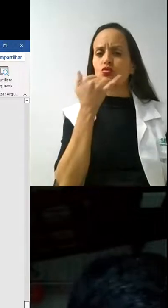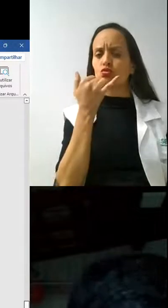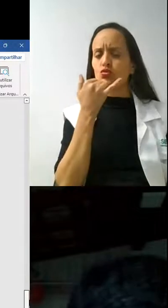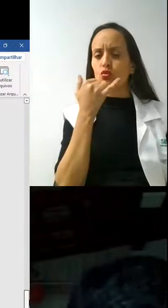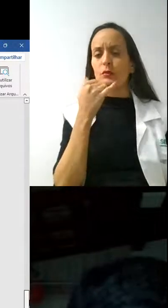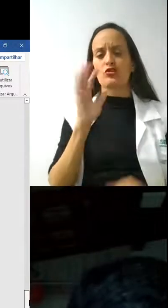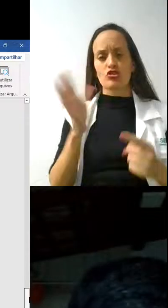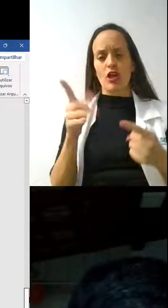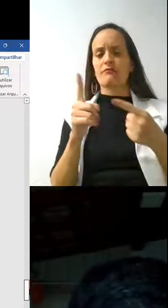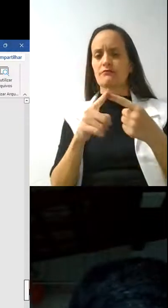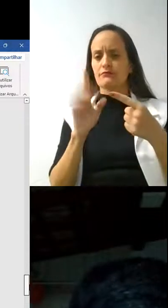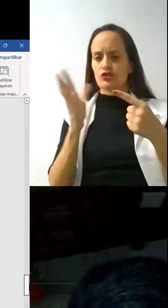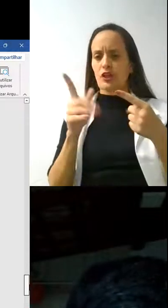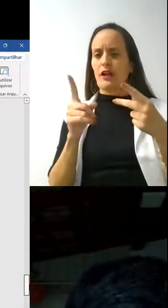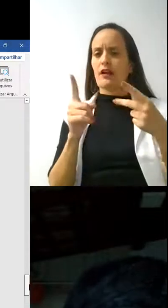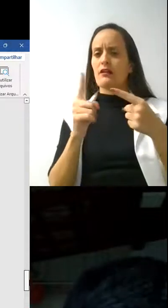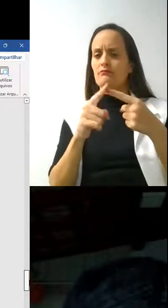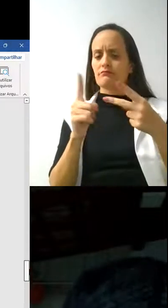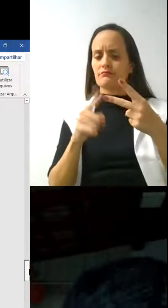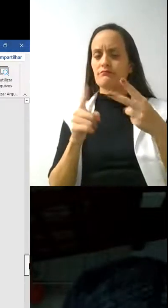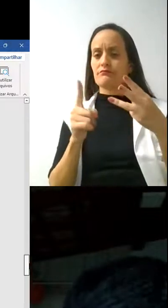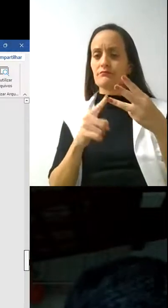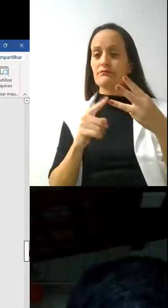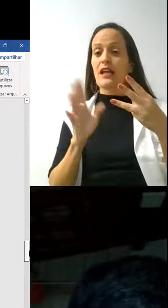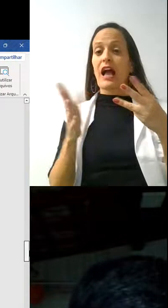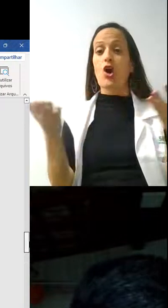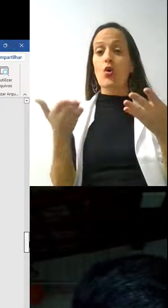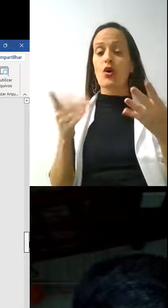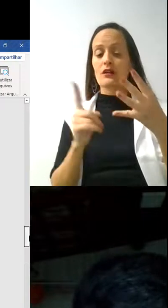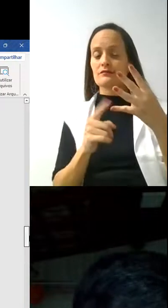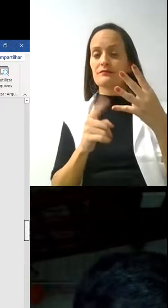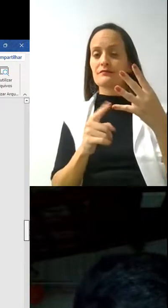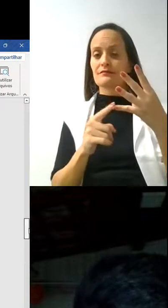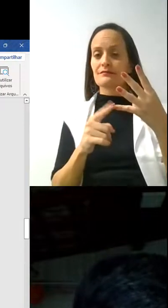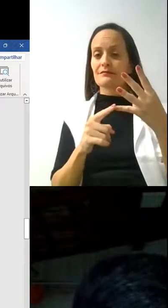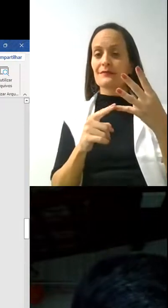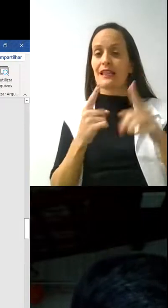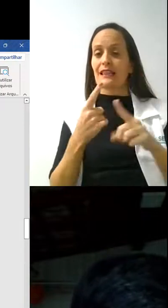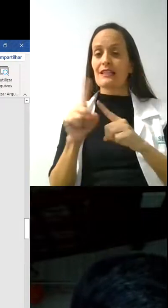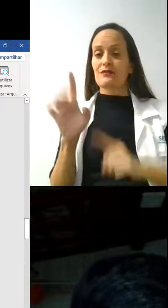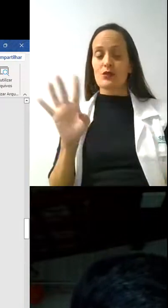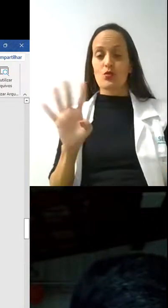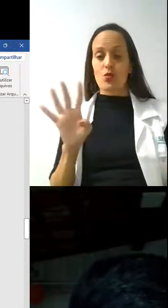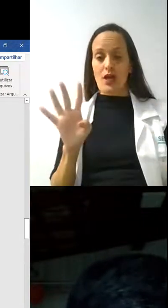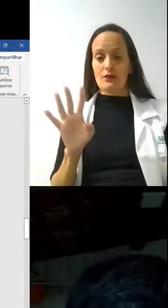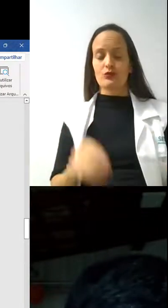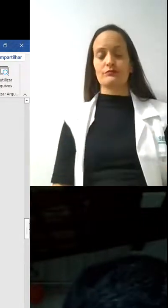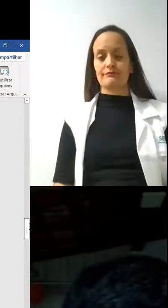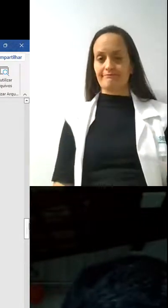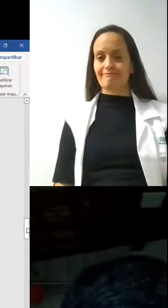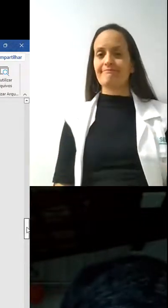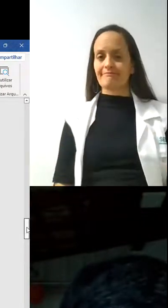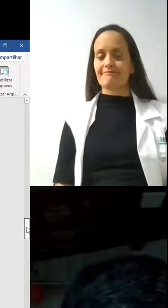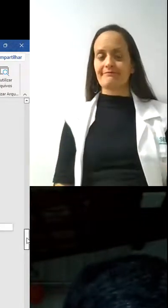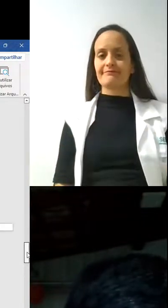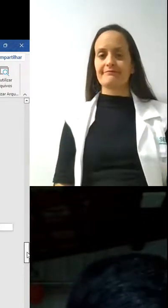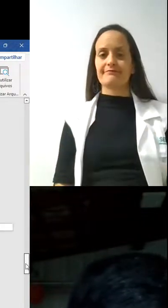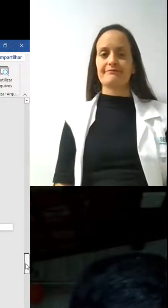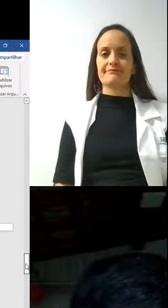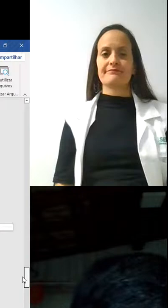desafio 3, na verdade. Já tô até perdido aqui já, né? Tanta atividade. Então, o que a gente fez aqui foi o desafio 3, interpretando